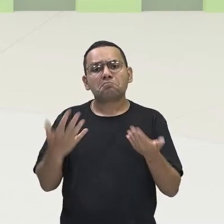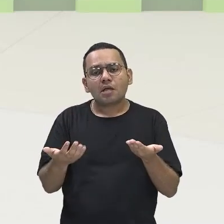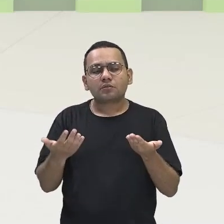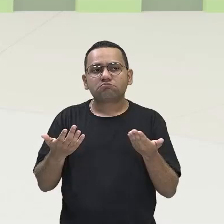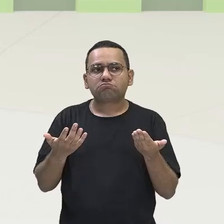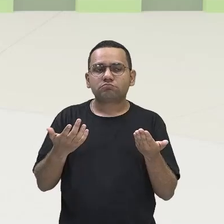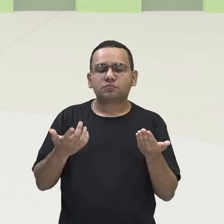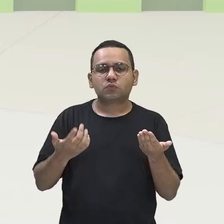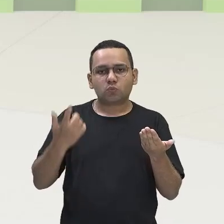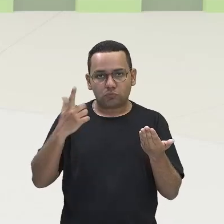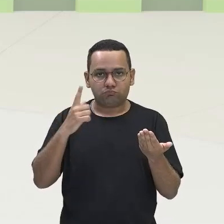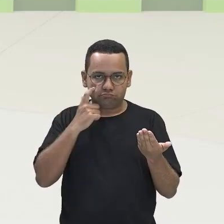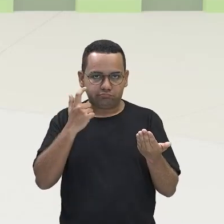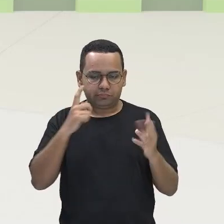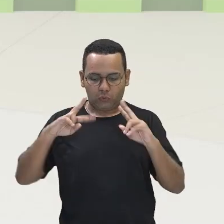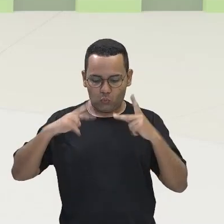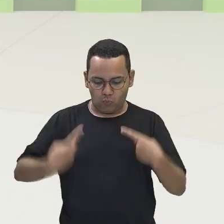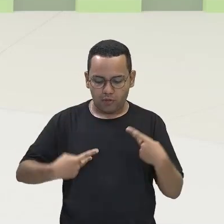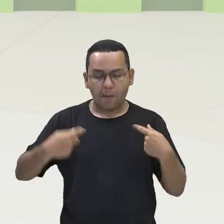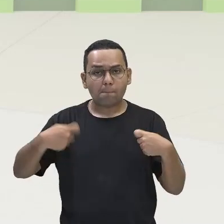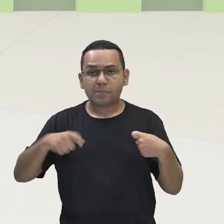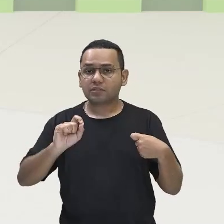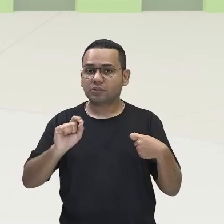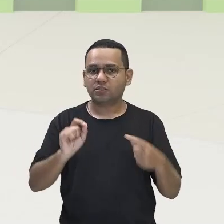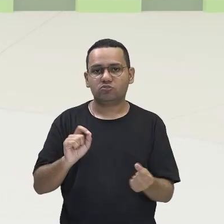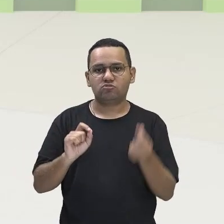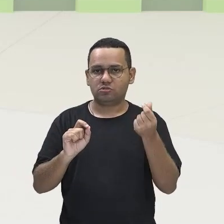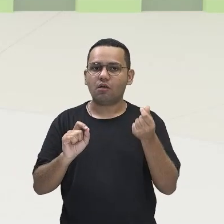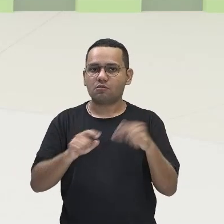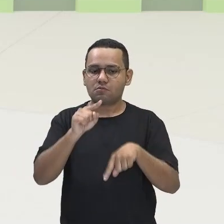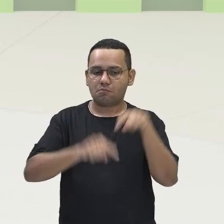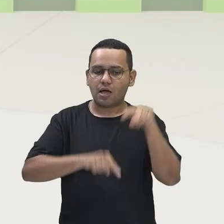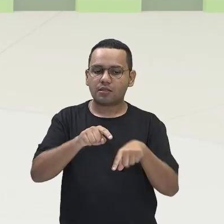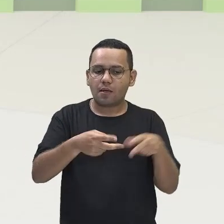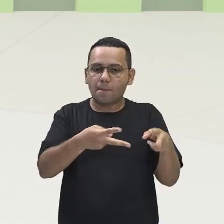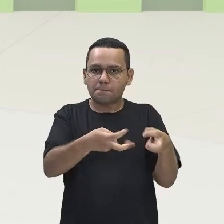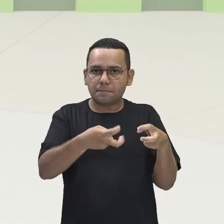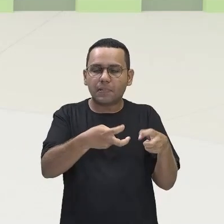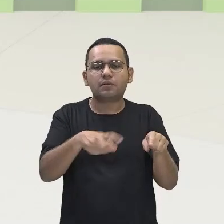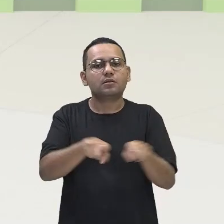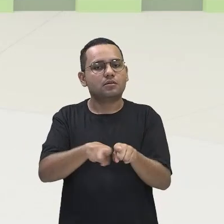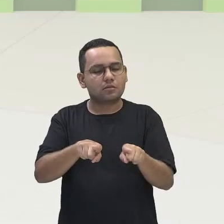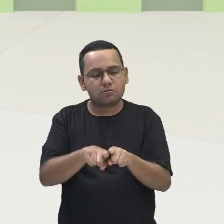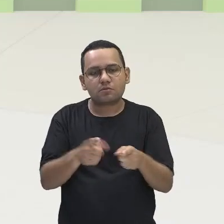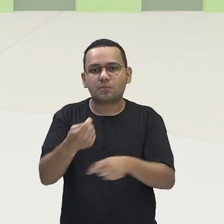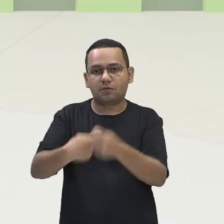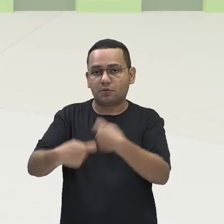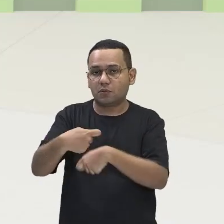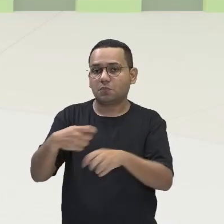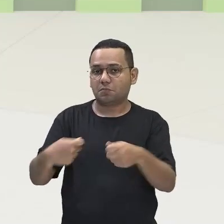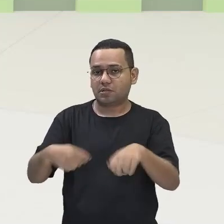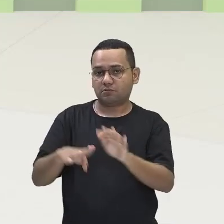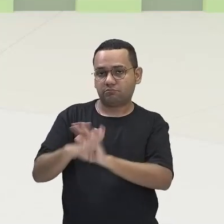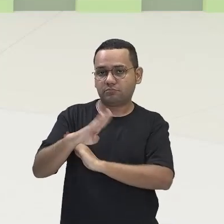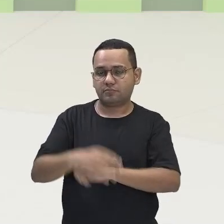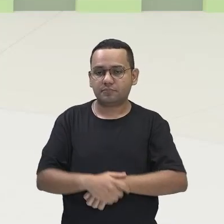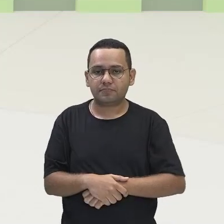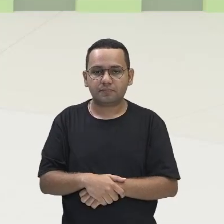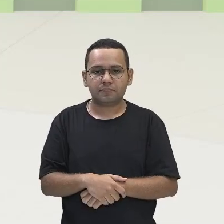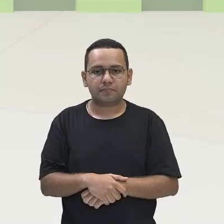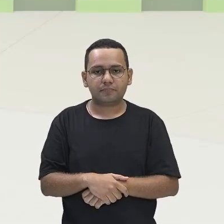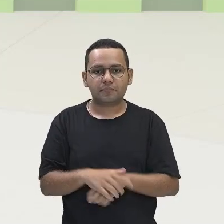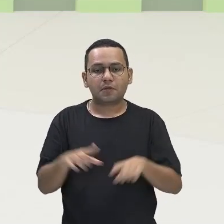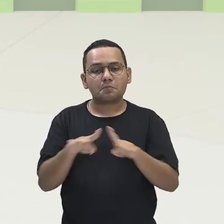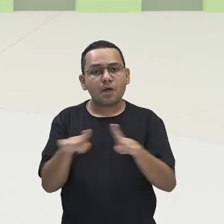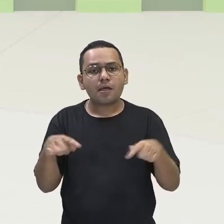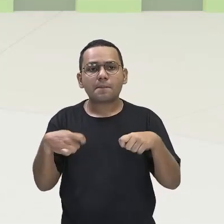sua família, para sua sobrevivência. Então ele começa a usar, além do que para a sua